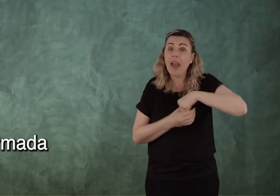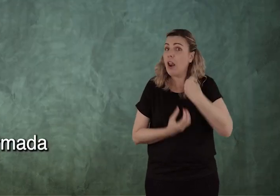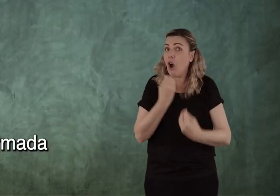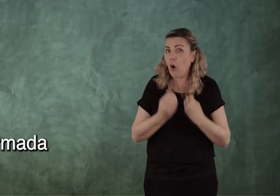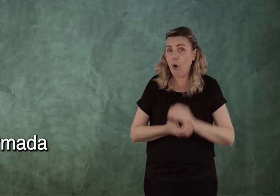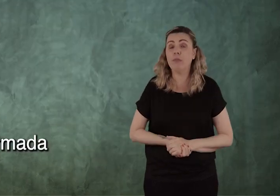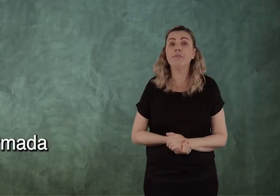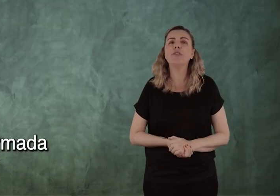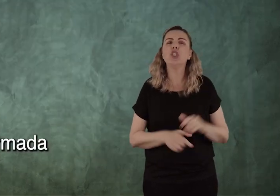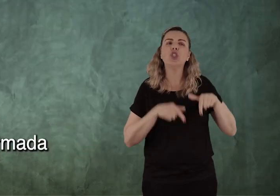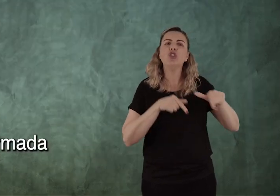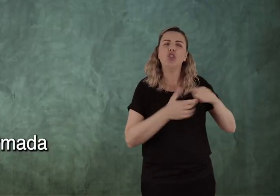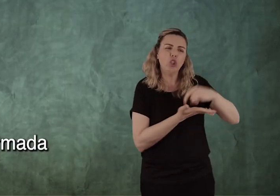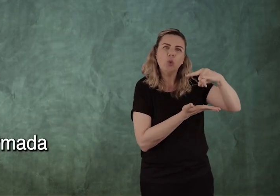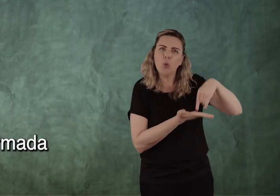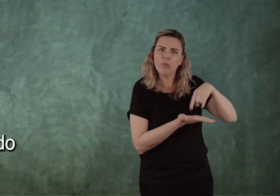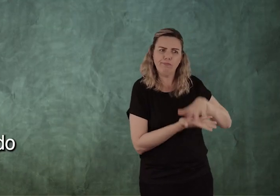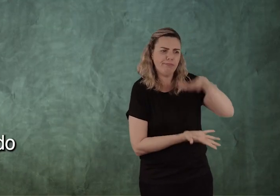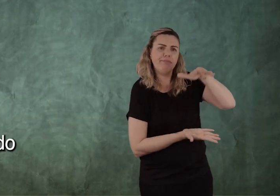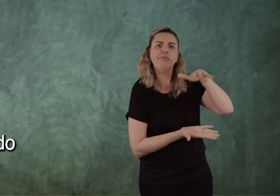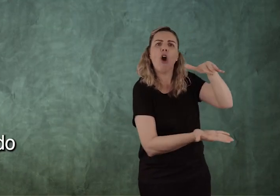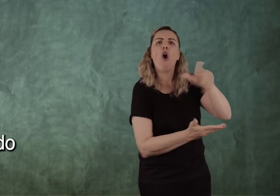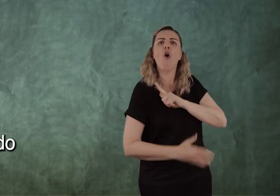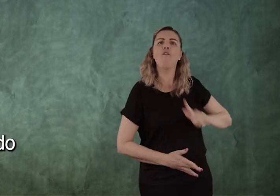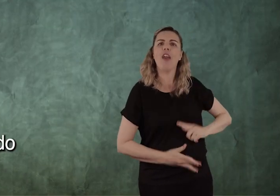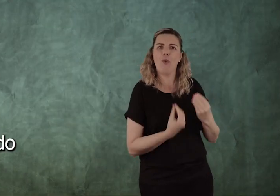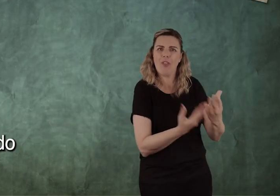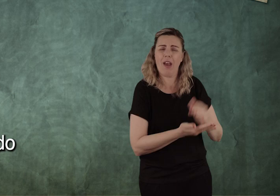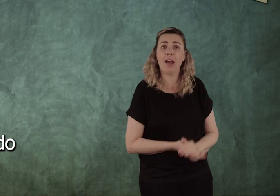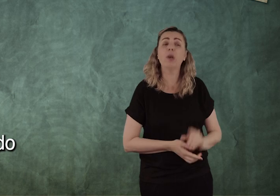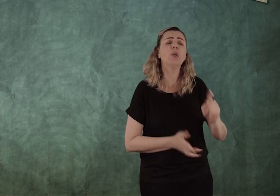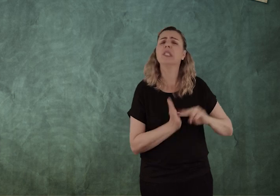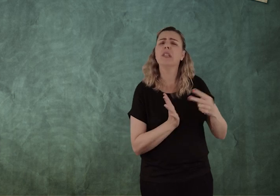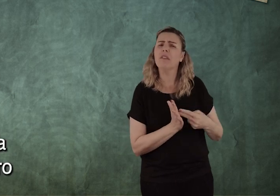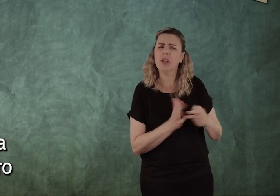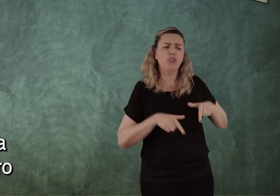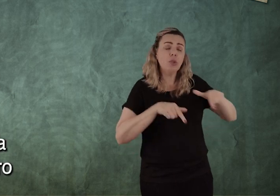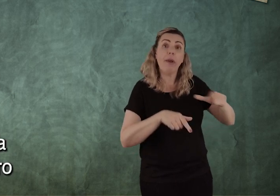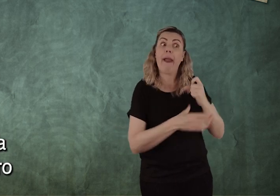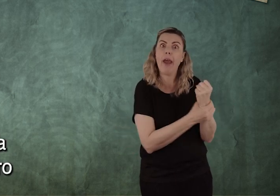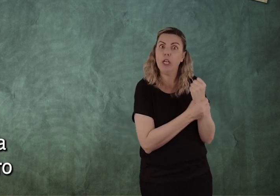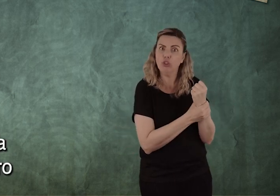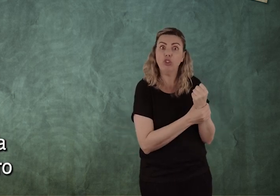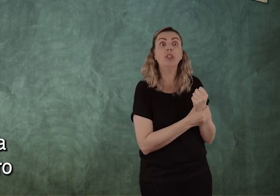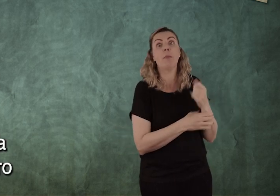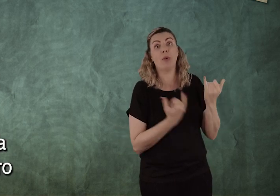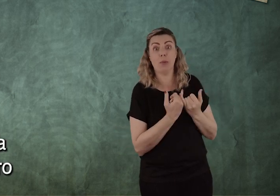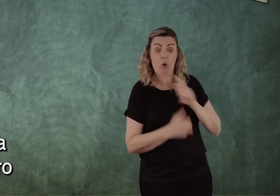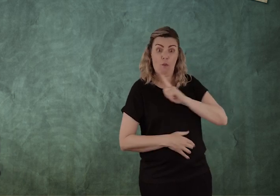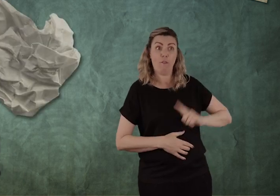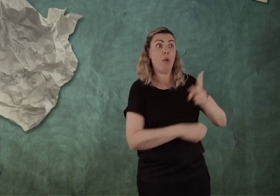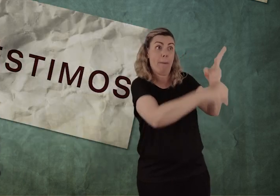Já a dívida interna é formada por títulos lançados no mercado pelo governo. Eles são a garantia de